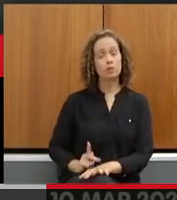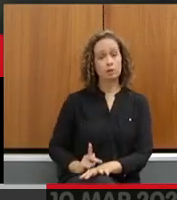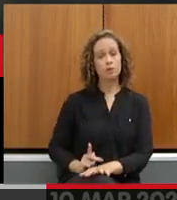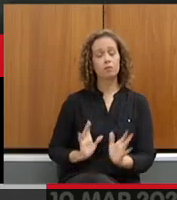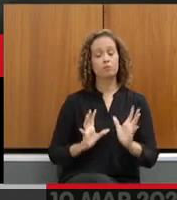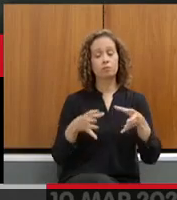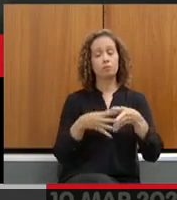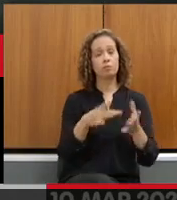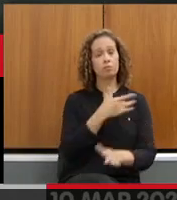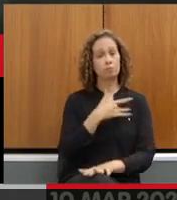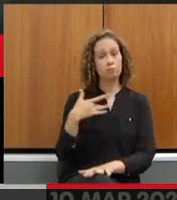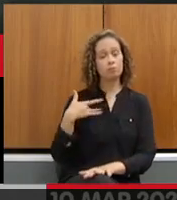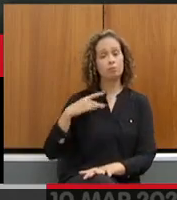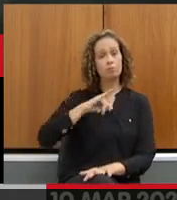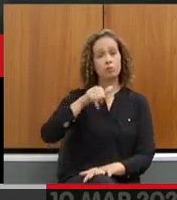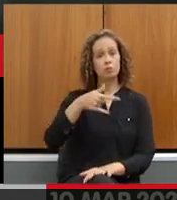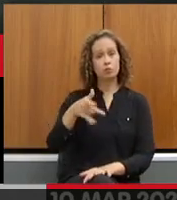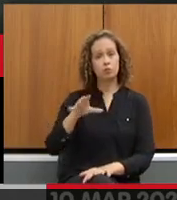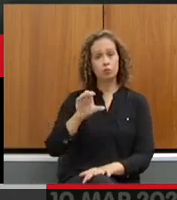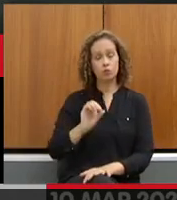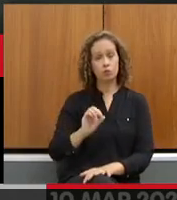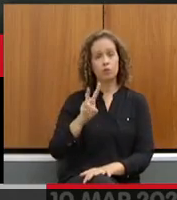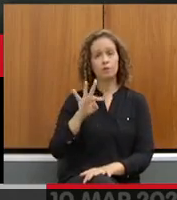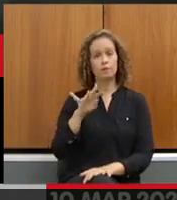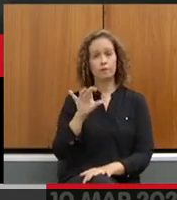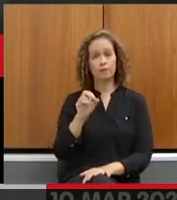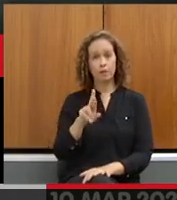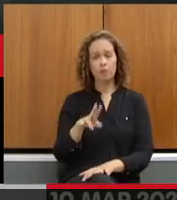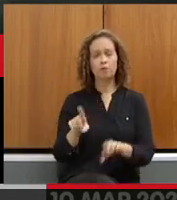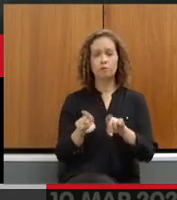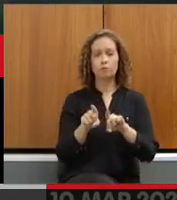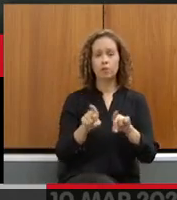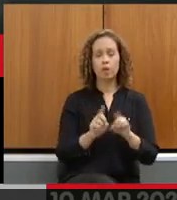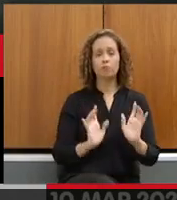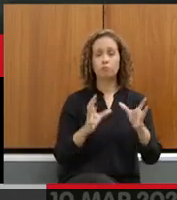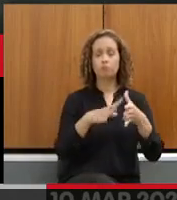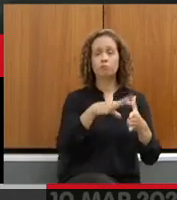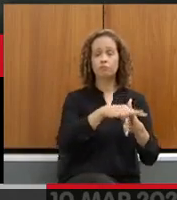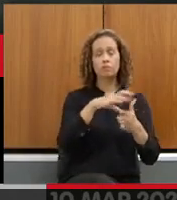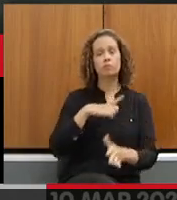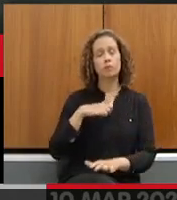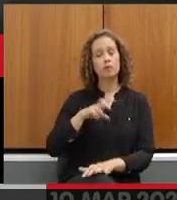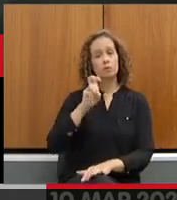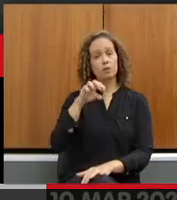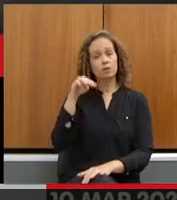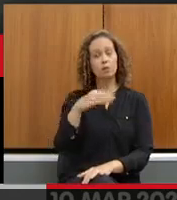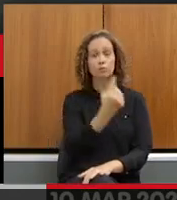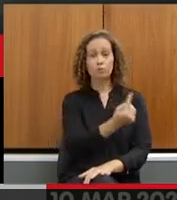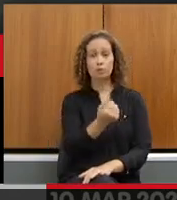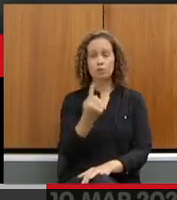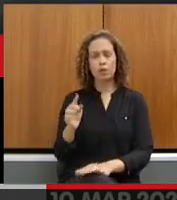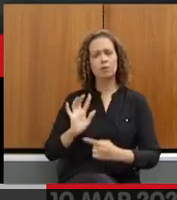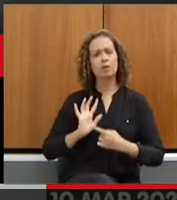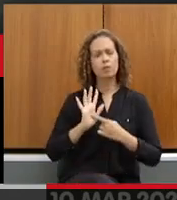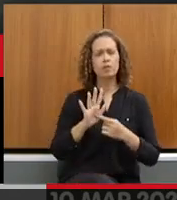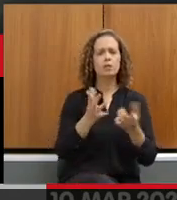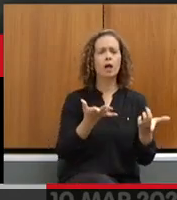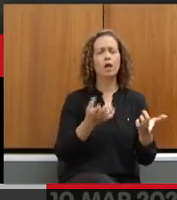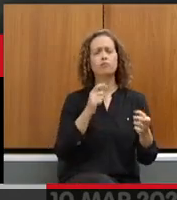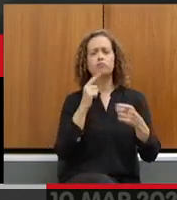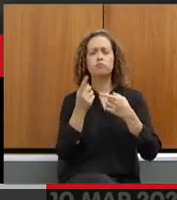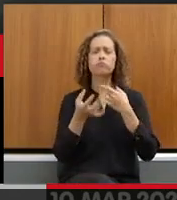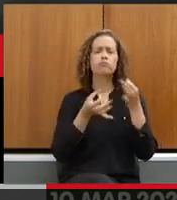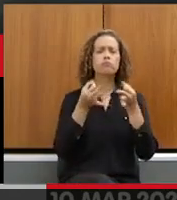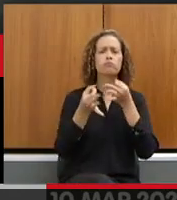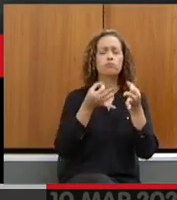saúde Deputado João Vitor Xavier e os líderes foram cada um de cinco minutos para apresentar seus questionamentos